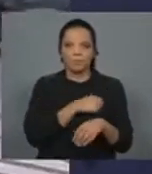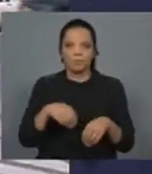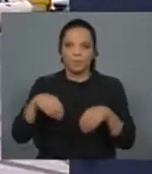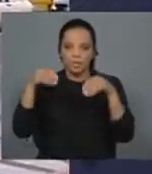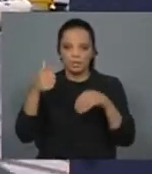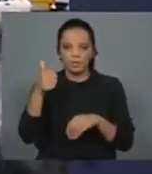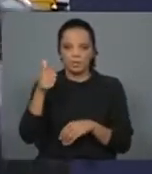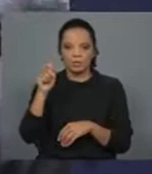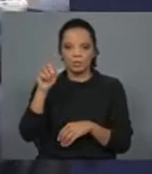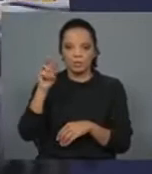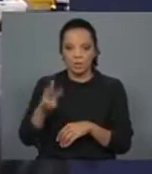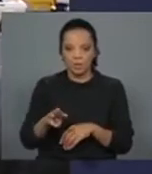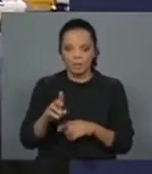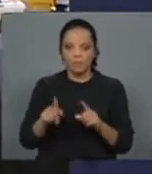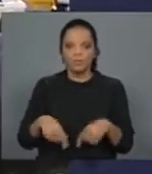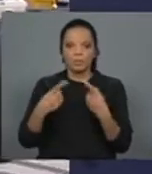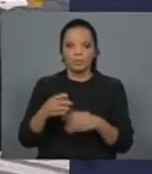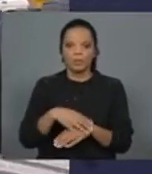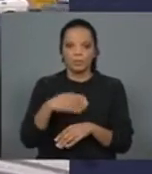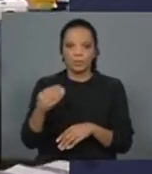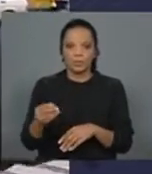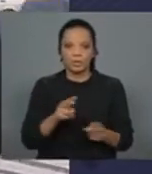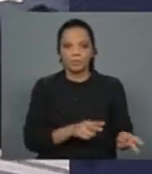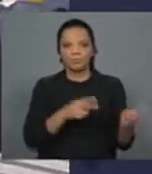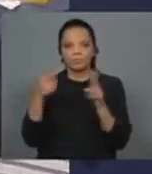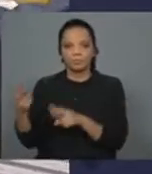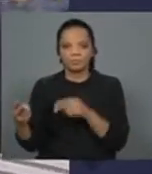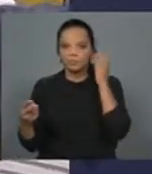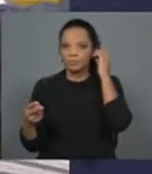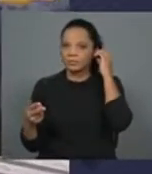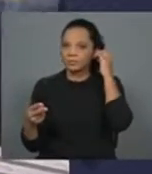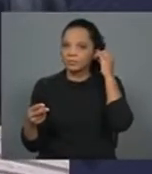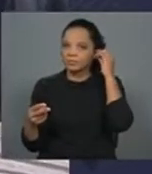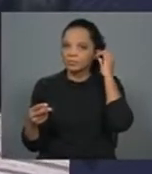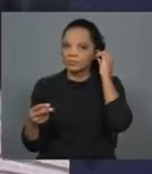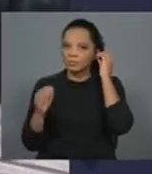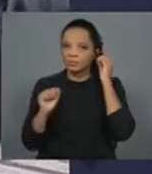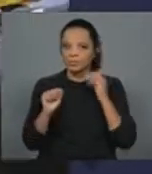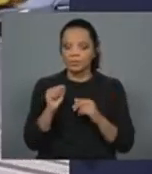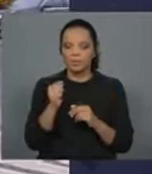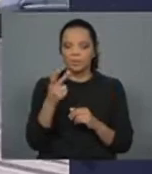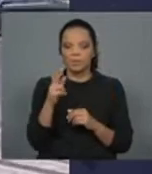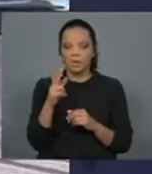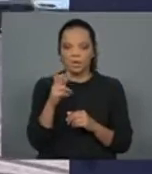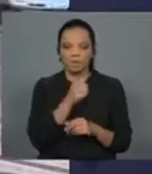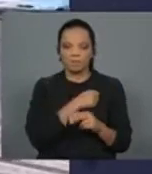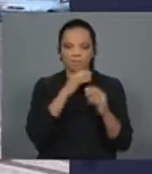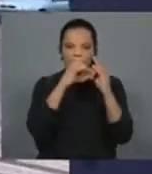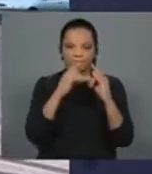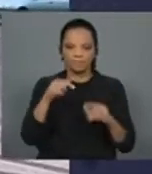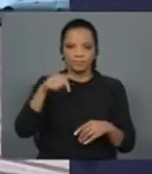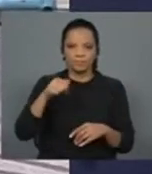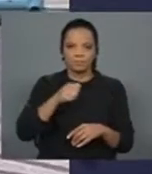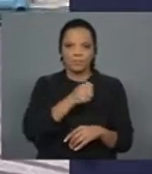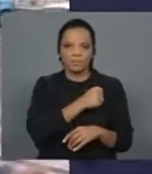jardins do Palácio de Belém, e posteriormente muda-se para barracas de madeira construídas onde hoje é o